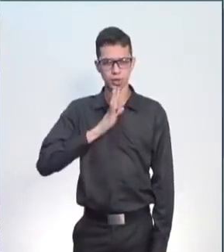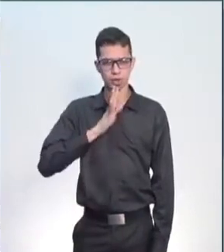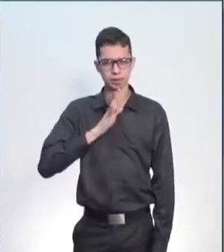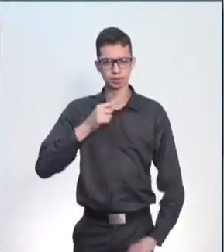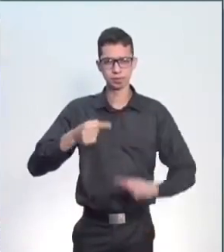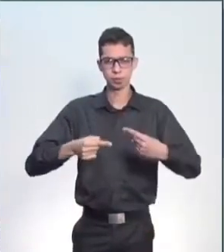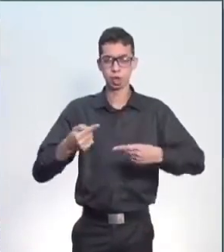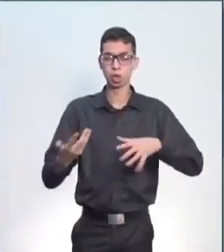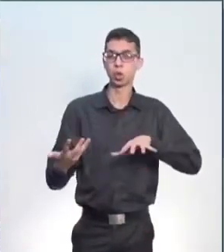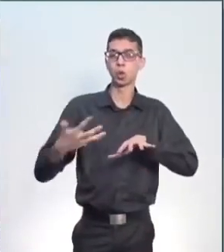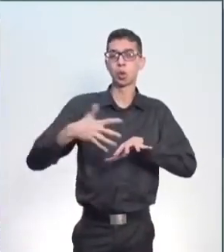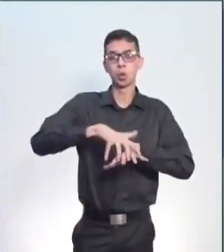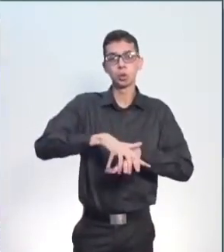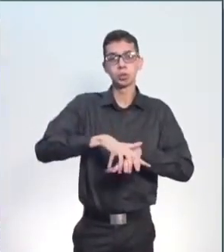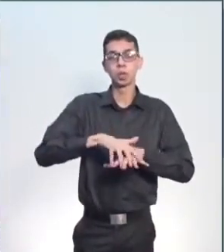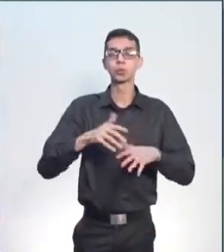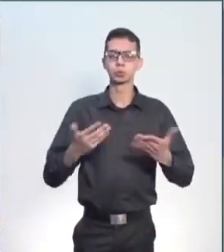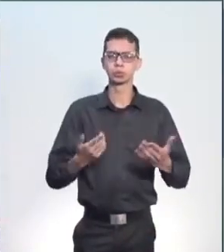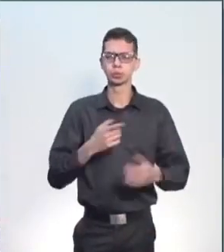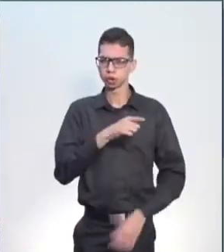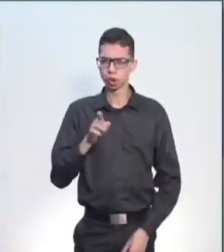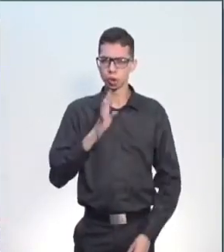conhecem? Vamos dar